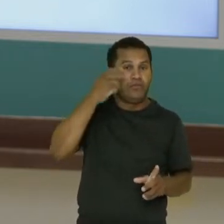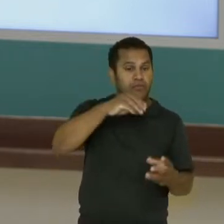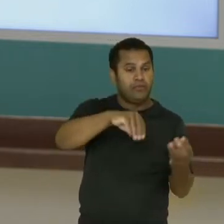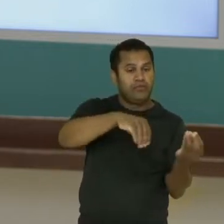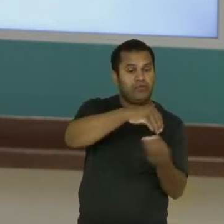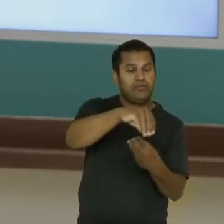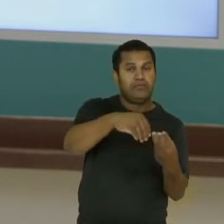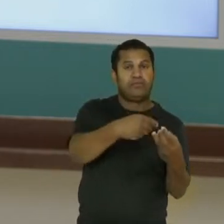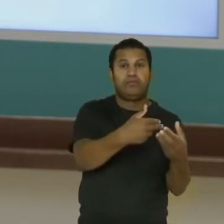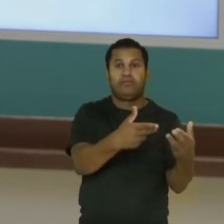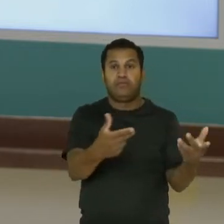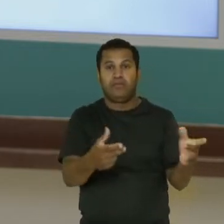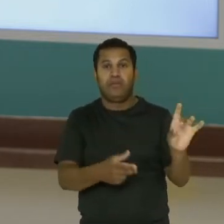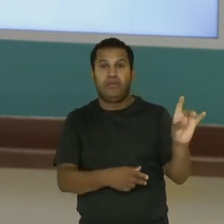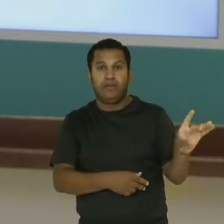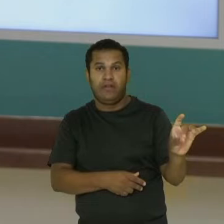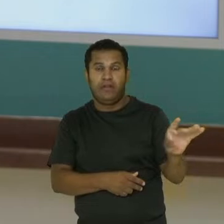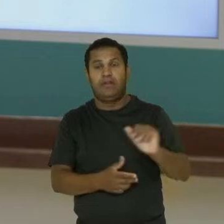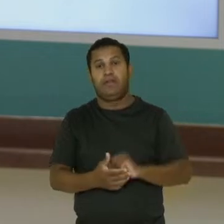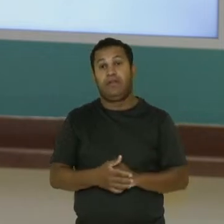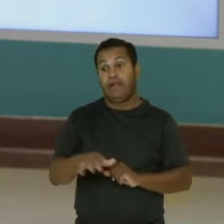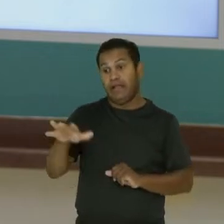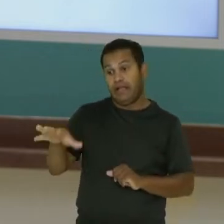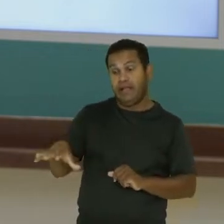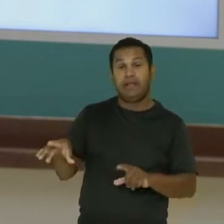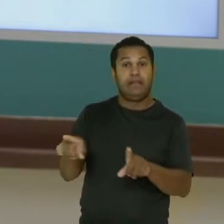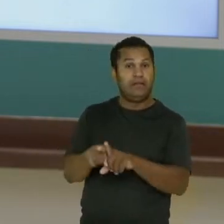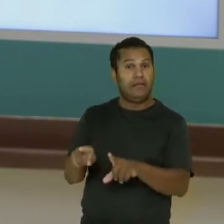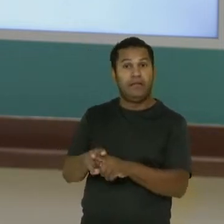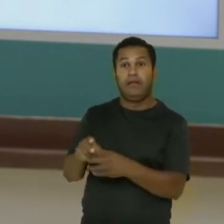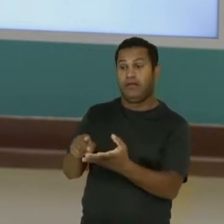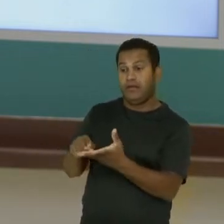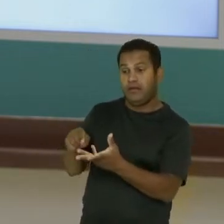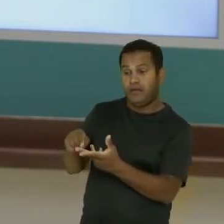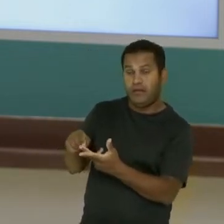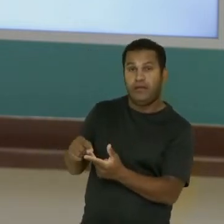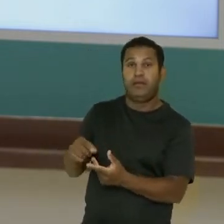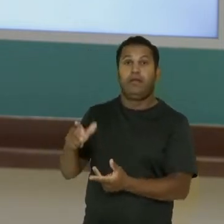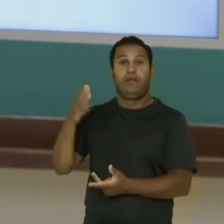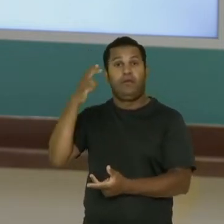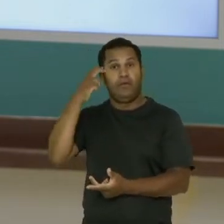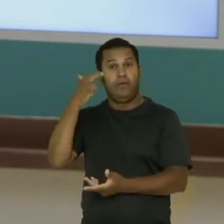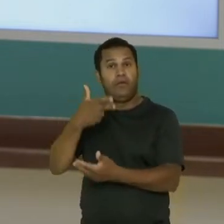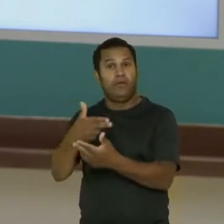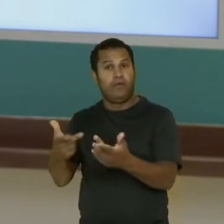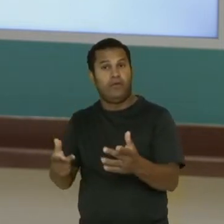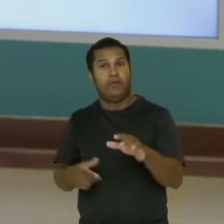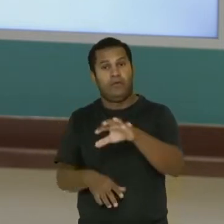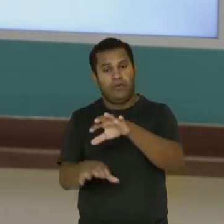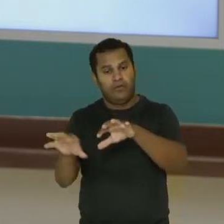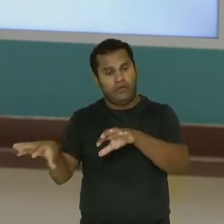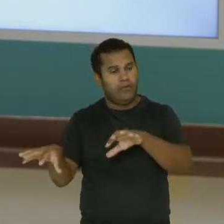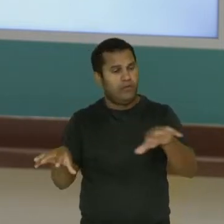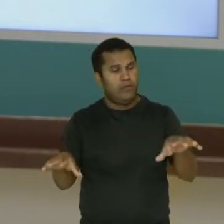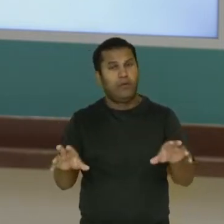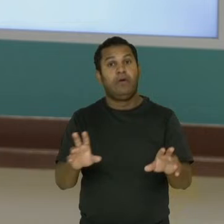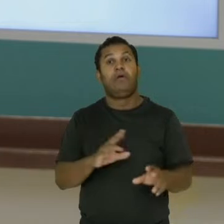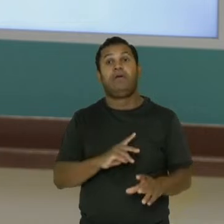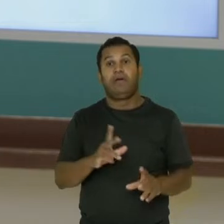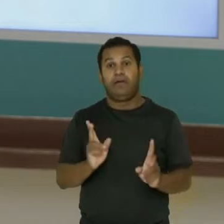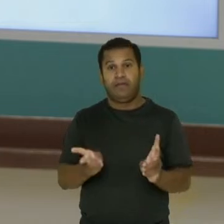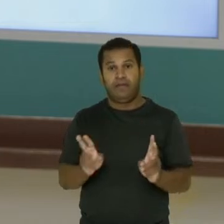cada área. Por isso a gente cria, então, essas diferentes regiões, certo? Cria essas divisões, mas